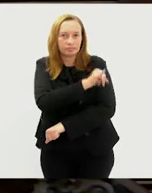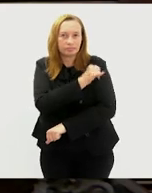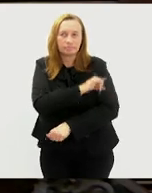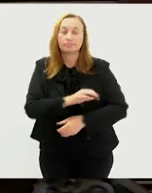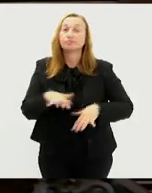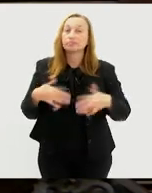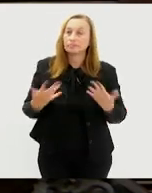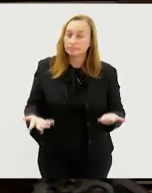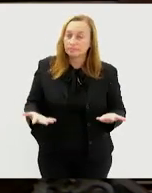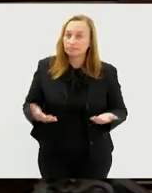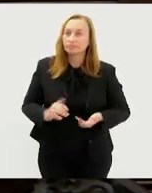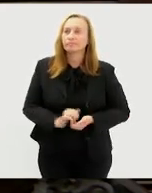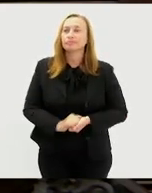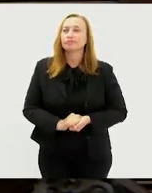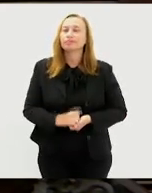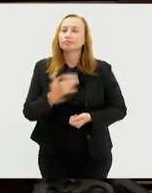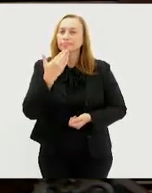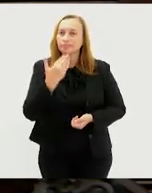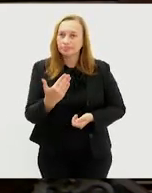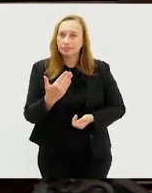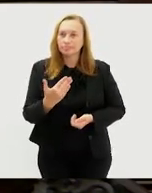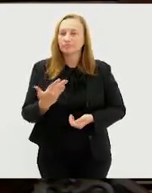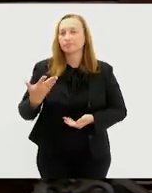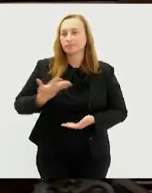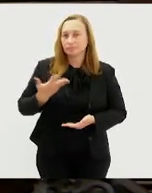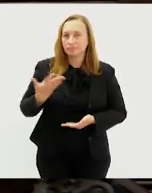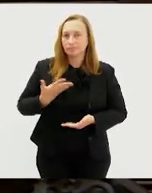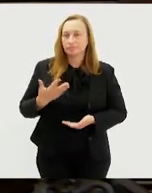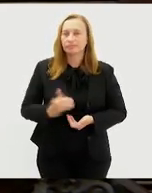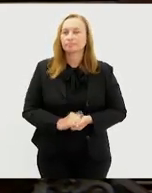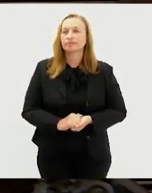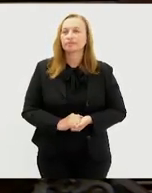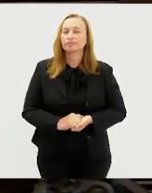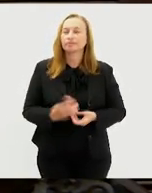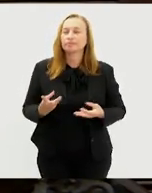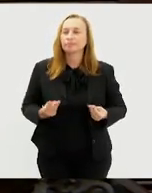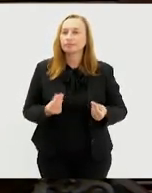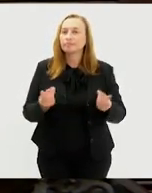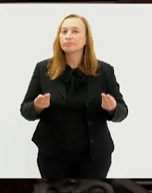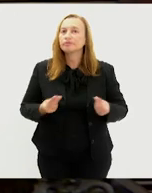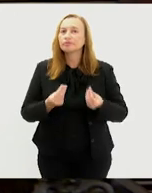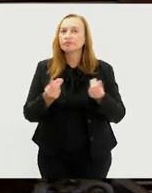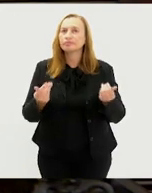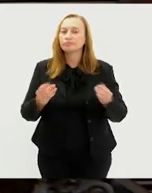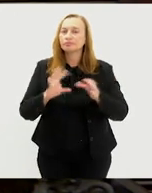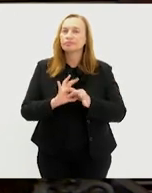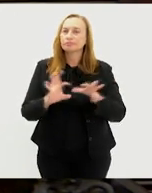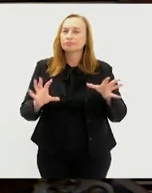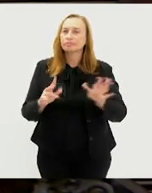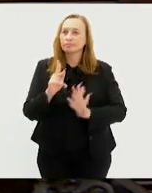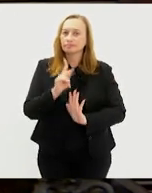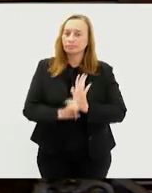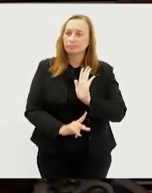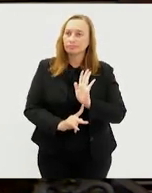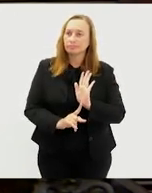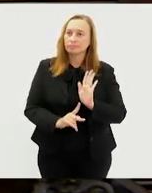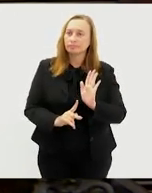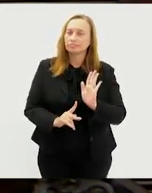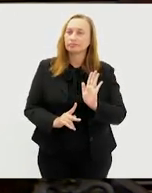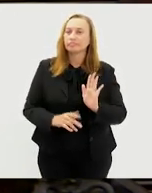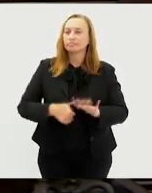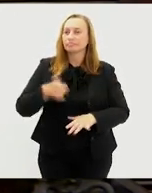então peço aí aos meus pares a a delicadeza de permitir que esse projeto passe na primeira